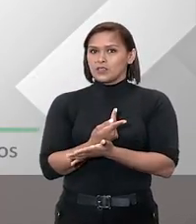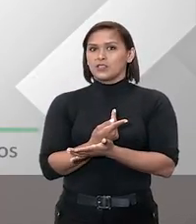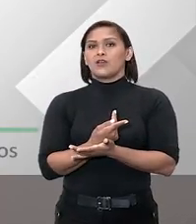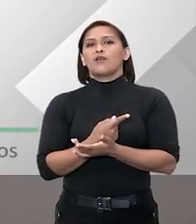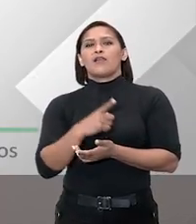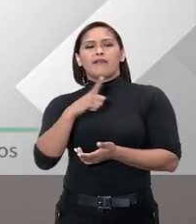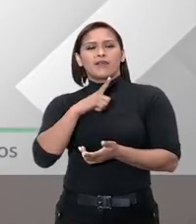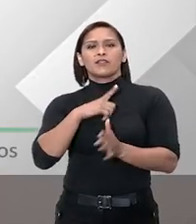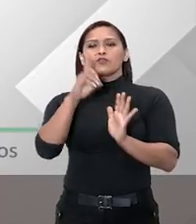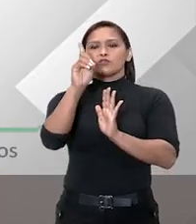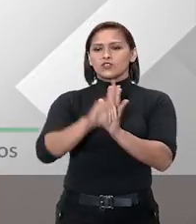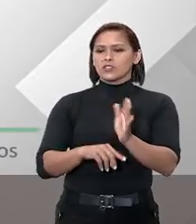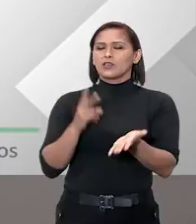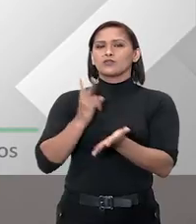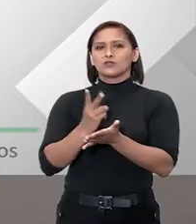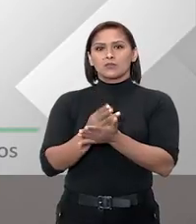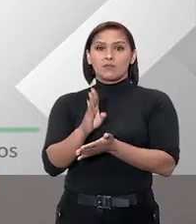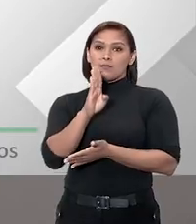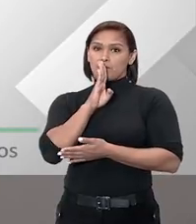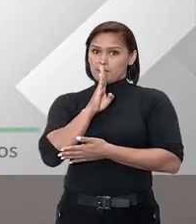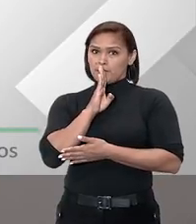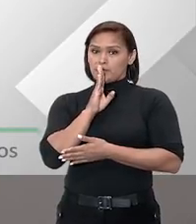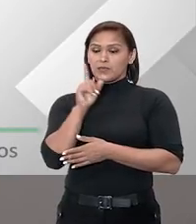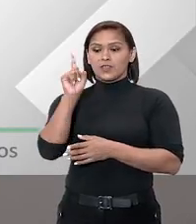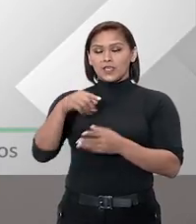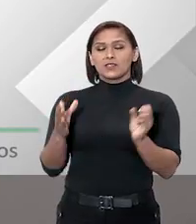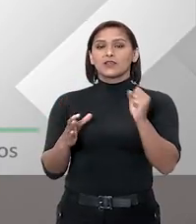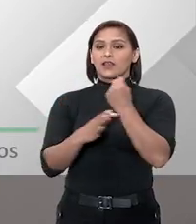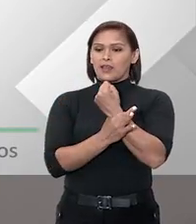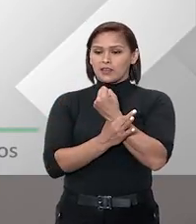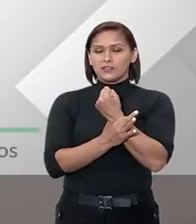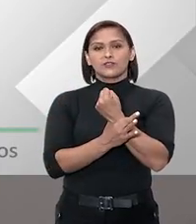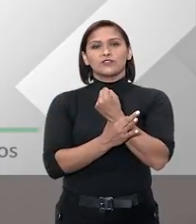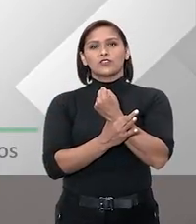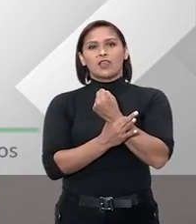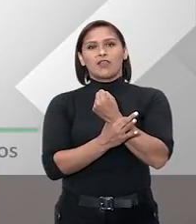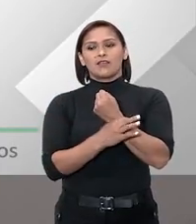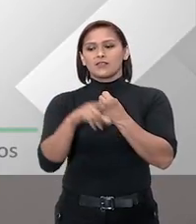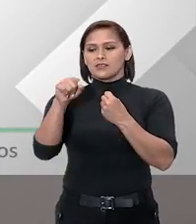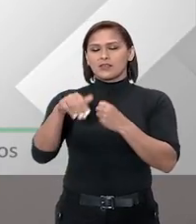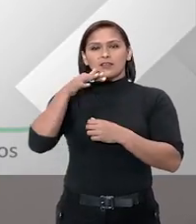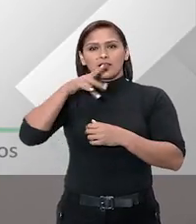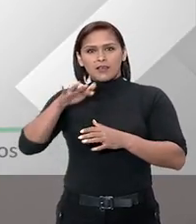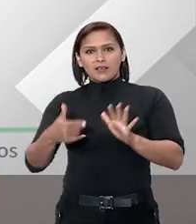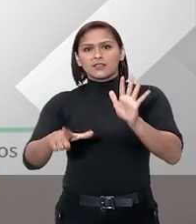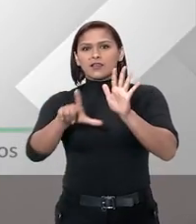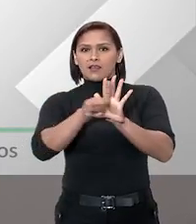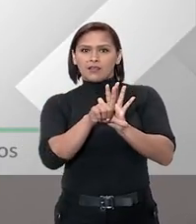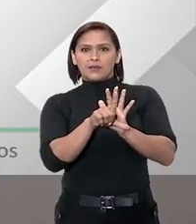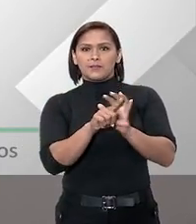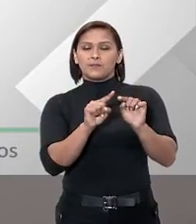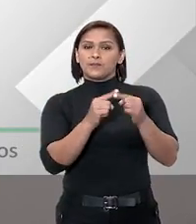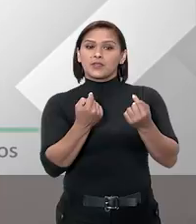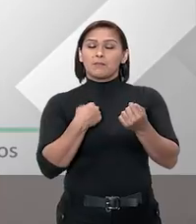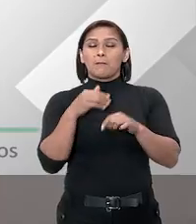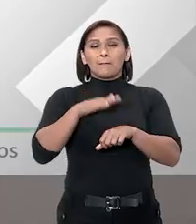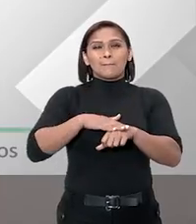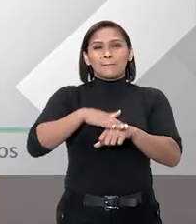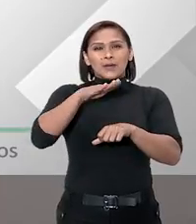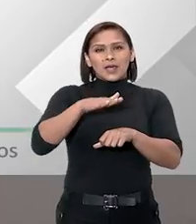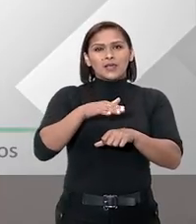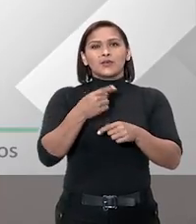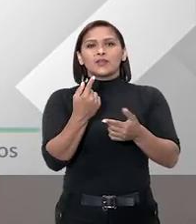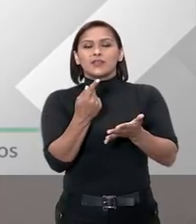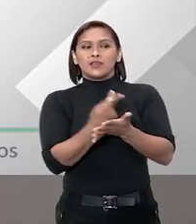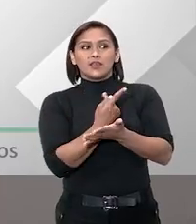como ela tem o direito também de permanecer em silêncio. Isso são garantias asseguradas a ela pela lei. Entretanto, na maioria